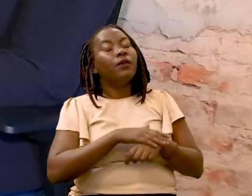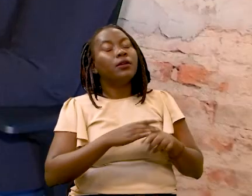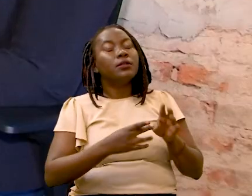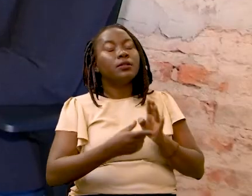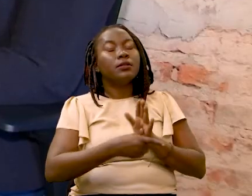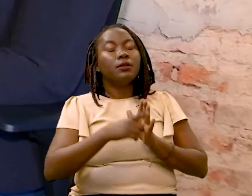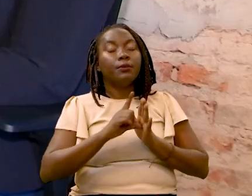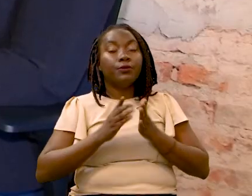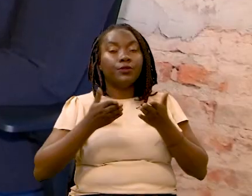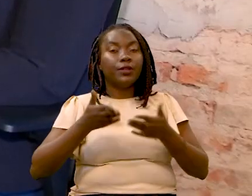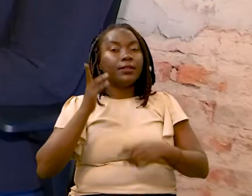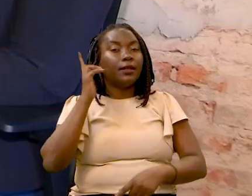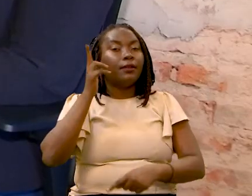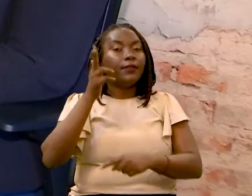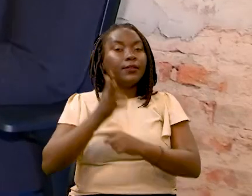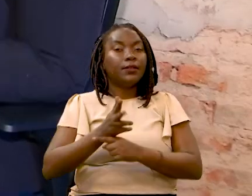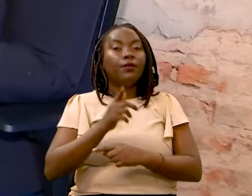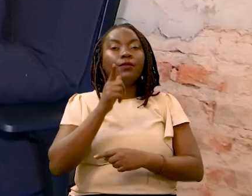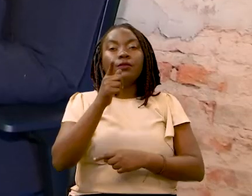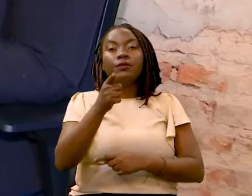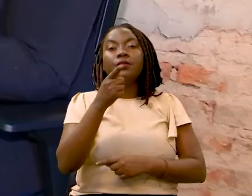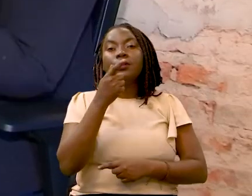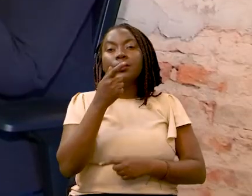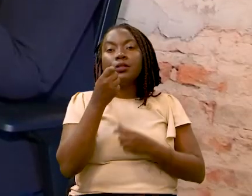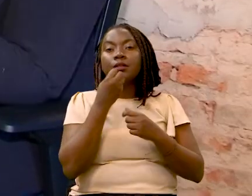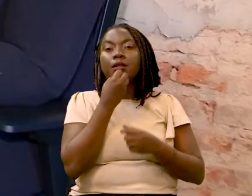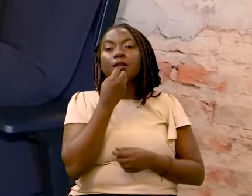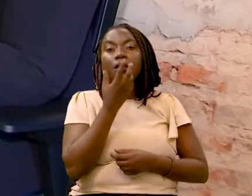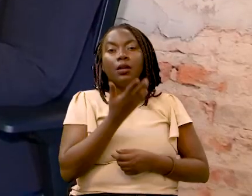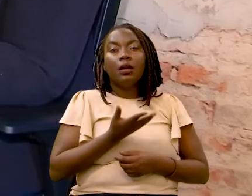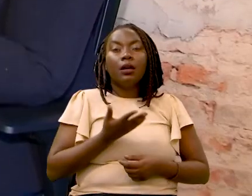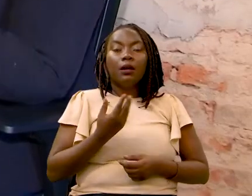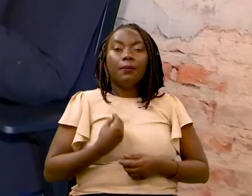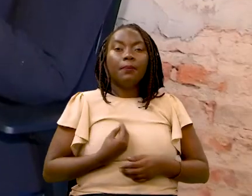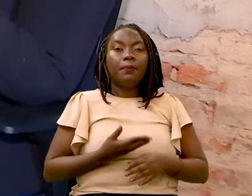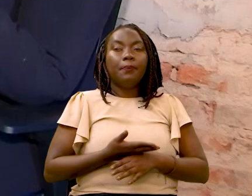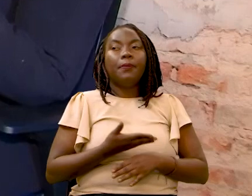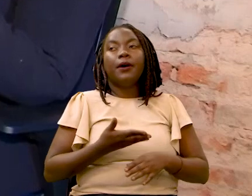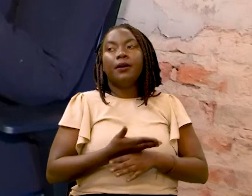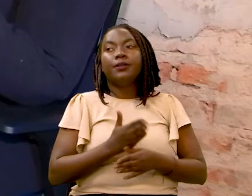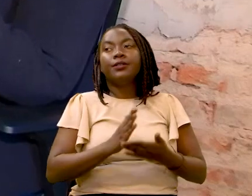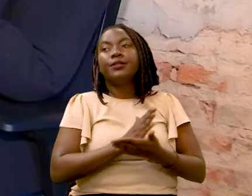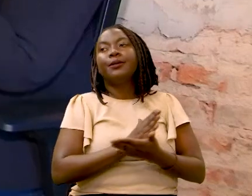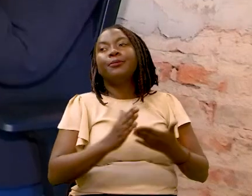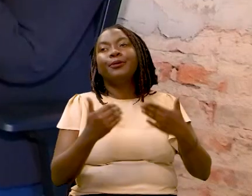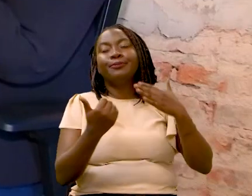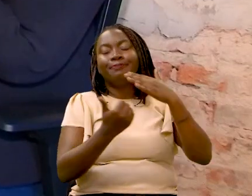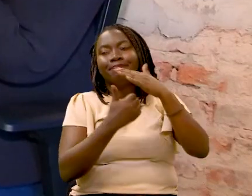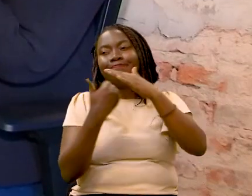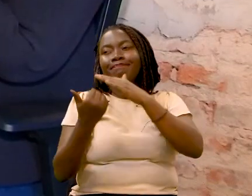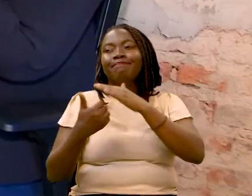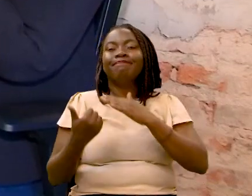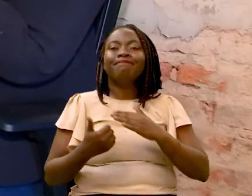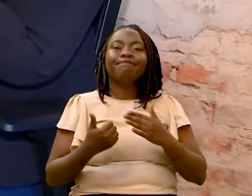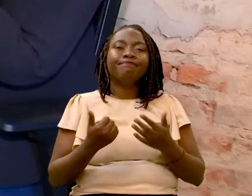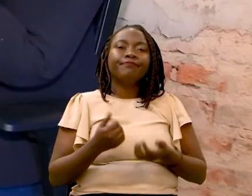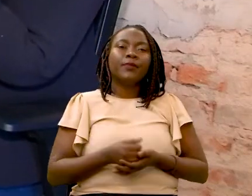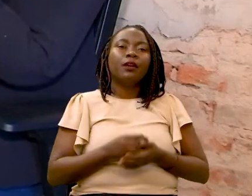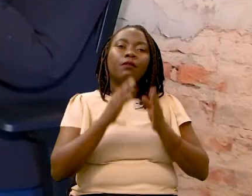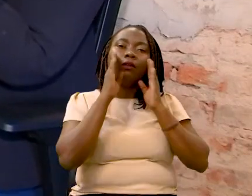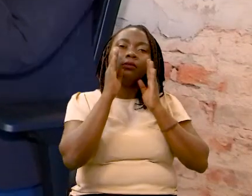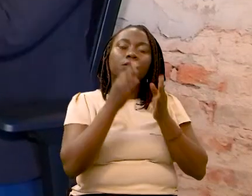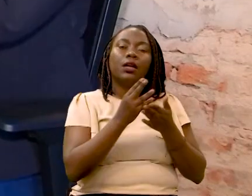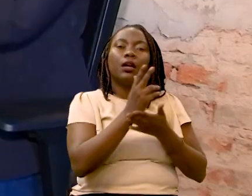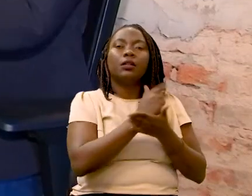Nós conversamos antes dessa gravação e você até mencionou que participou de alguns eventos, inclusive voltados